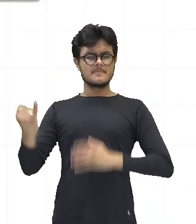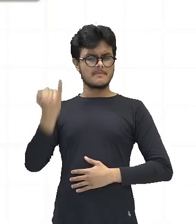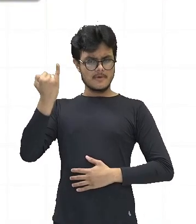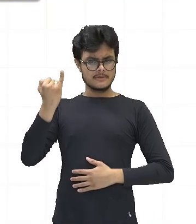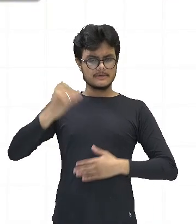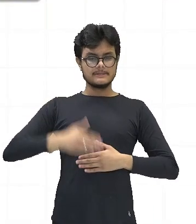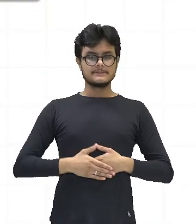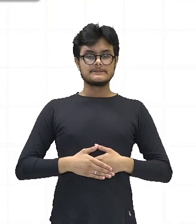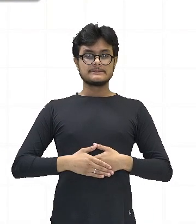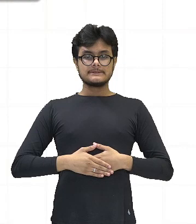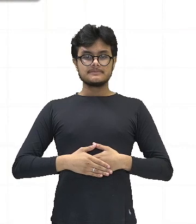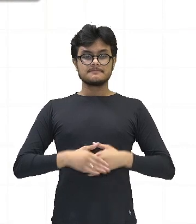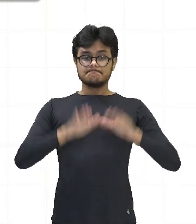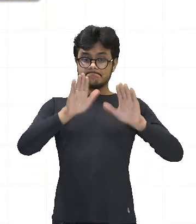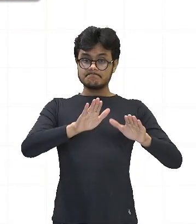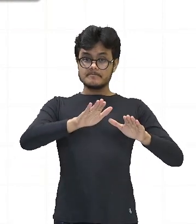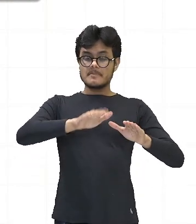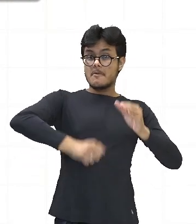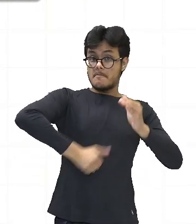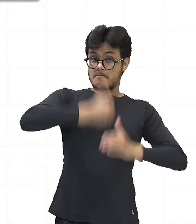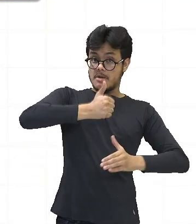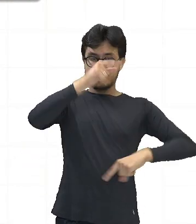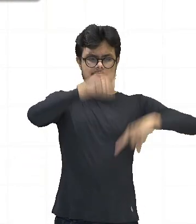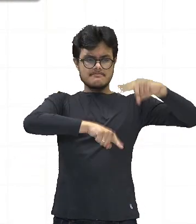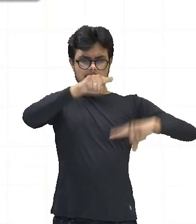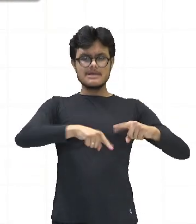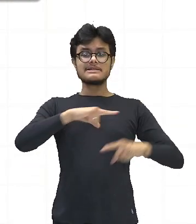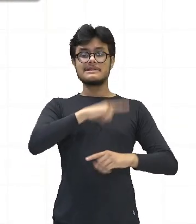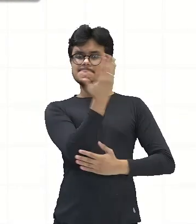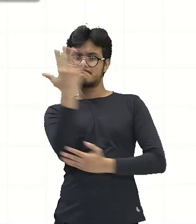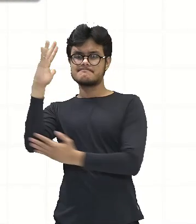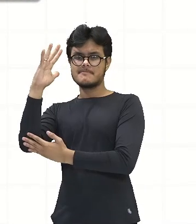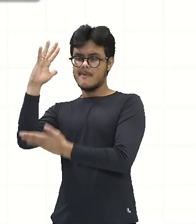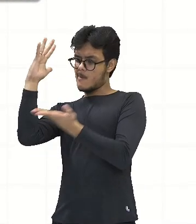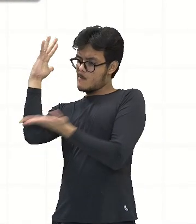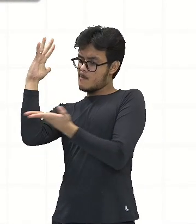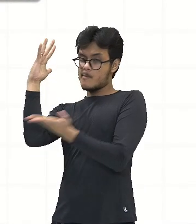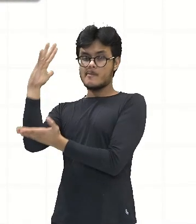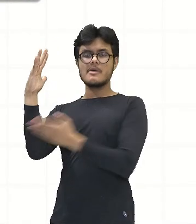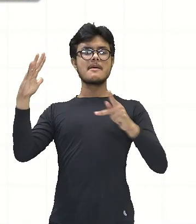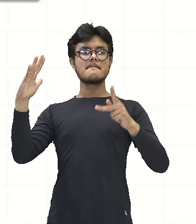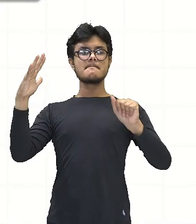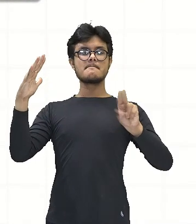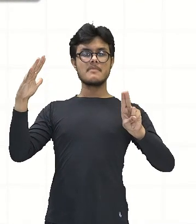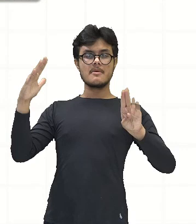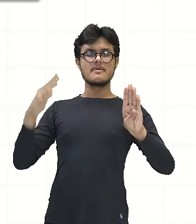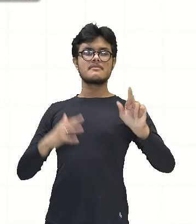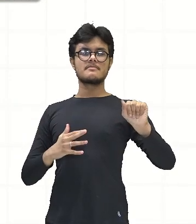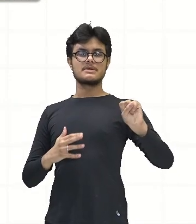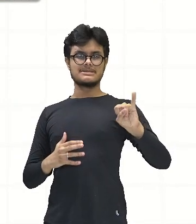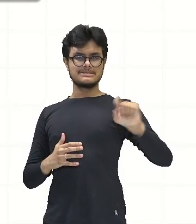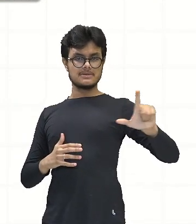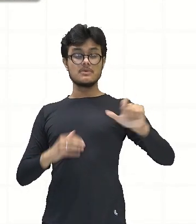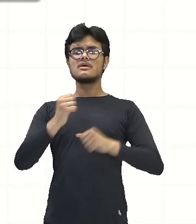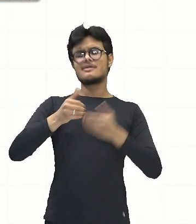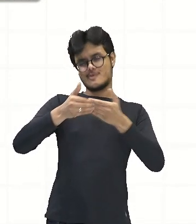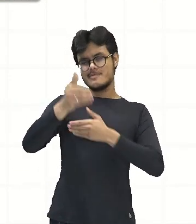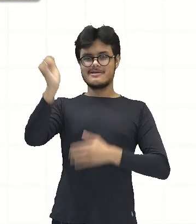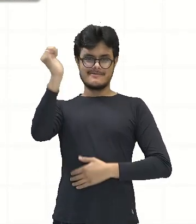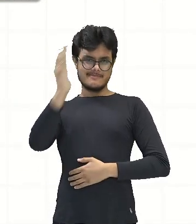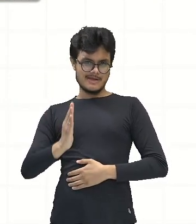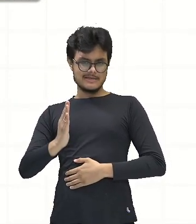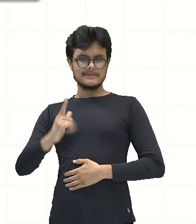primeiro recurso explorado, nós temos aí o pau-brasil, tá bom? Que além de dar o nome ao nosso país, né, trouxe aí a imagem